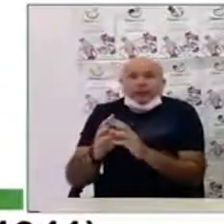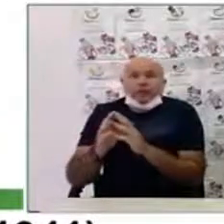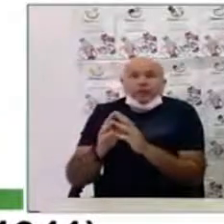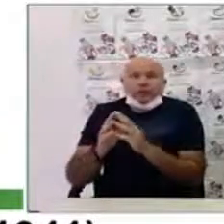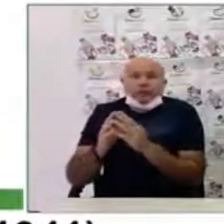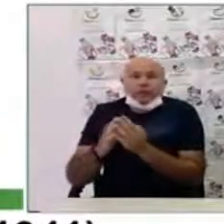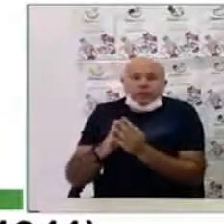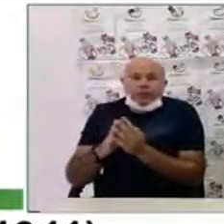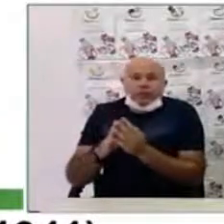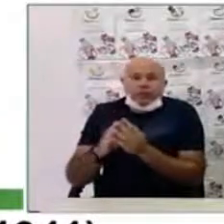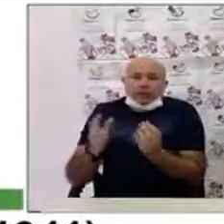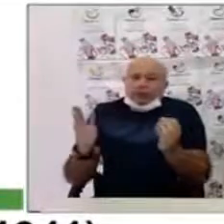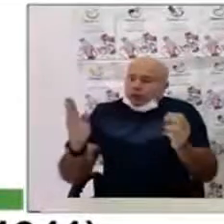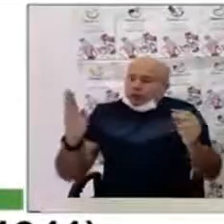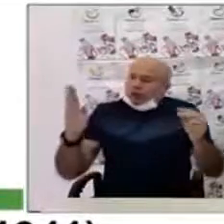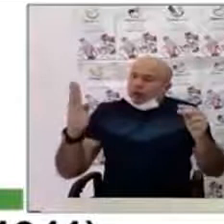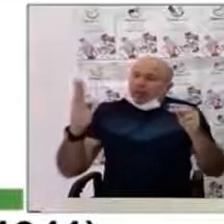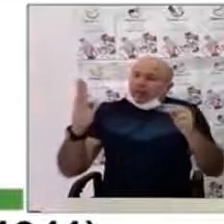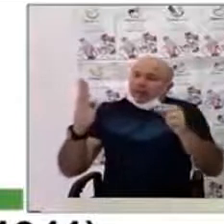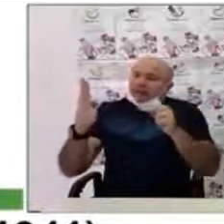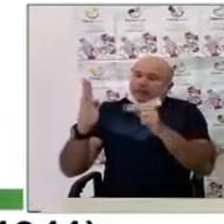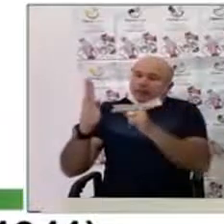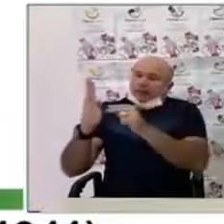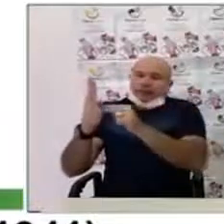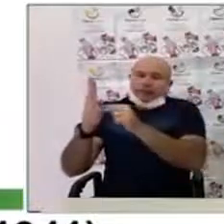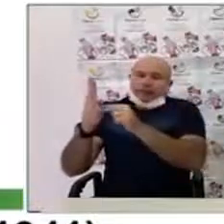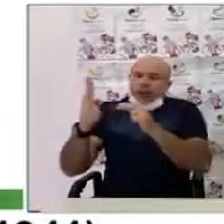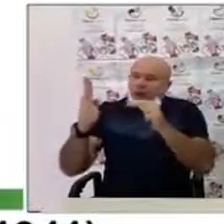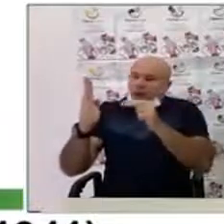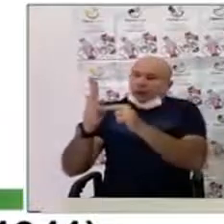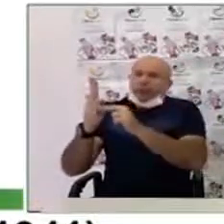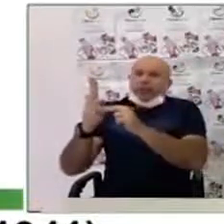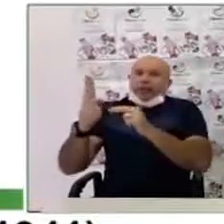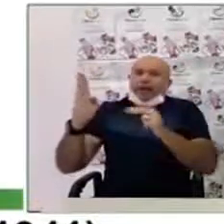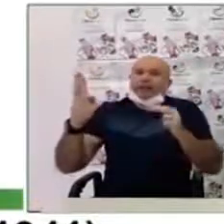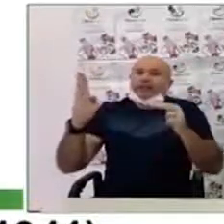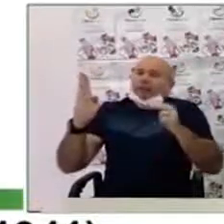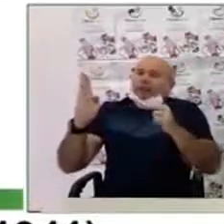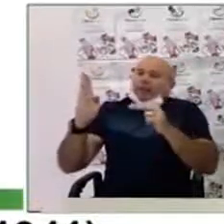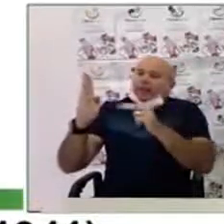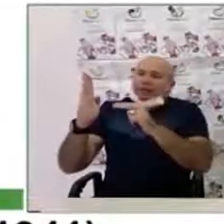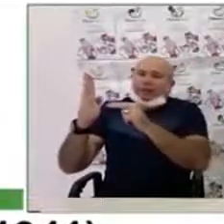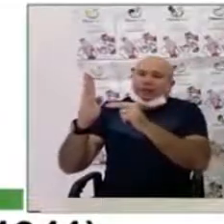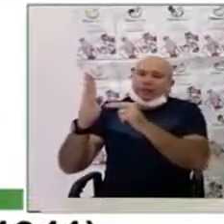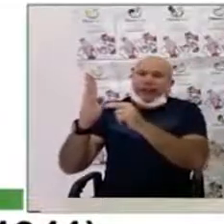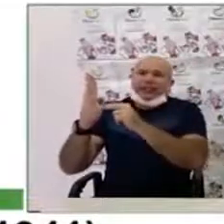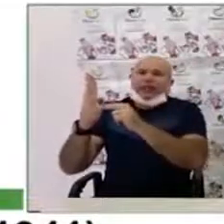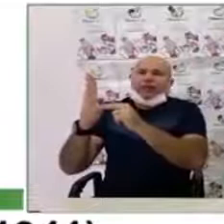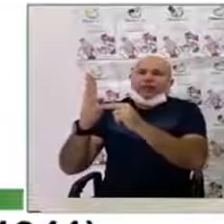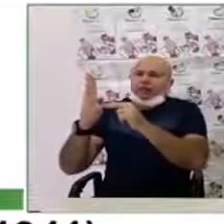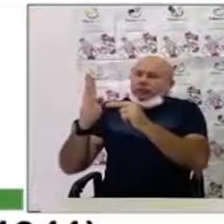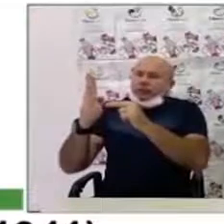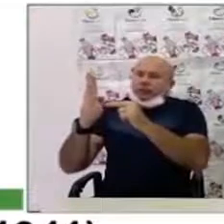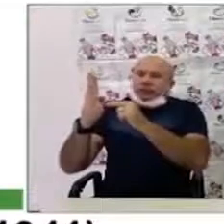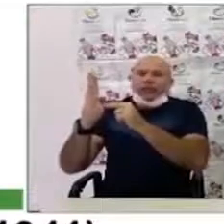vai concordar comigo. Se eu estou emitindo radiação alfa e a radiação está passando